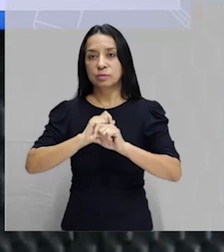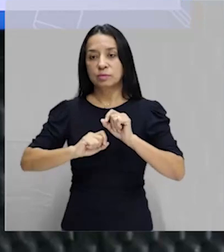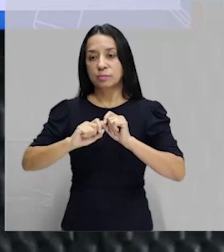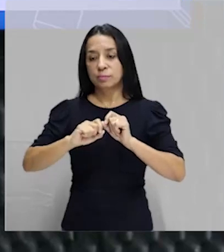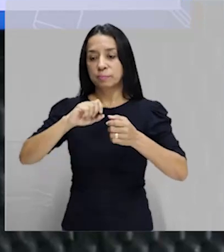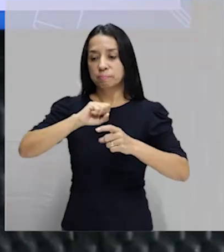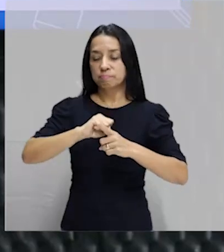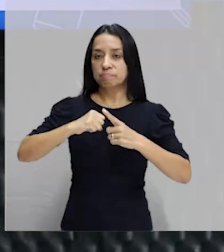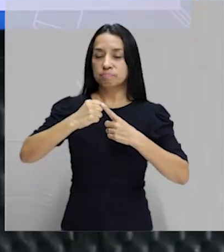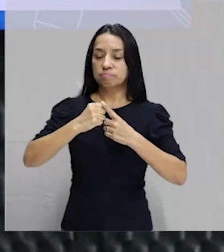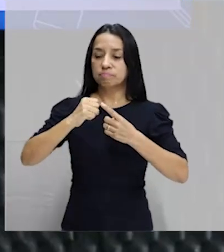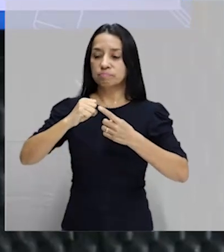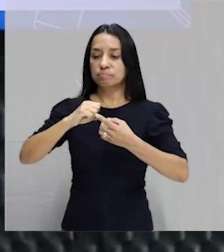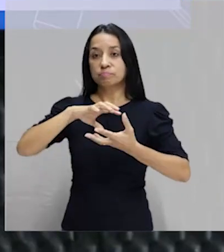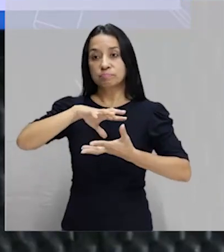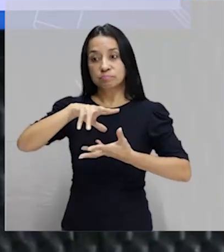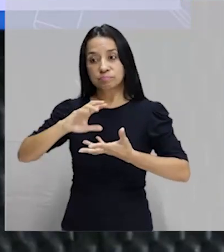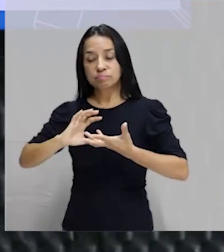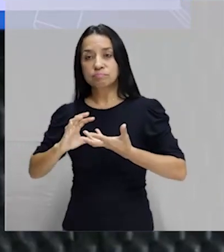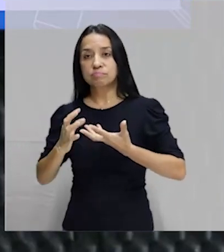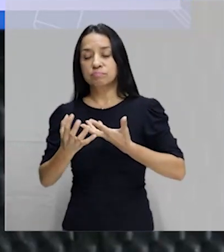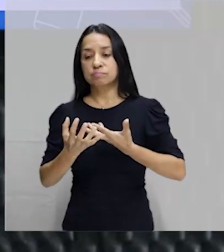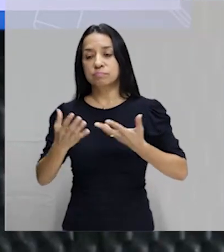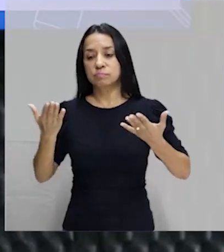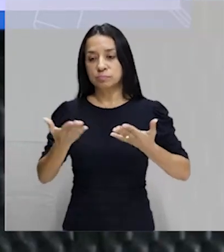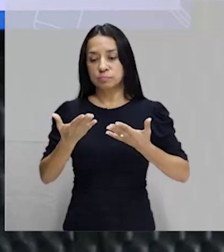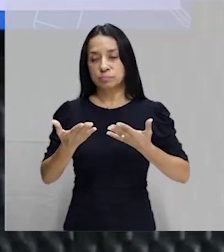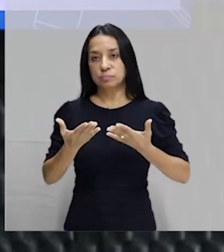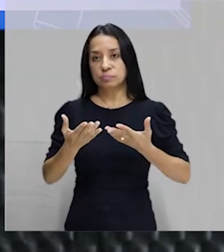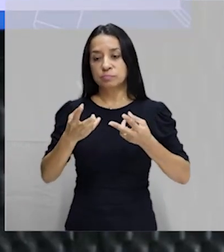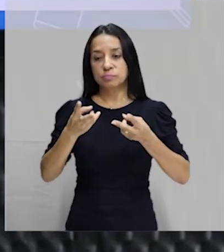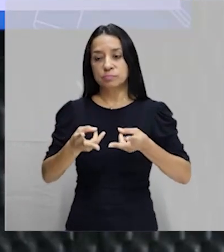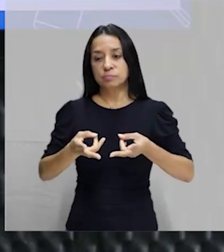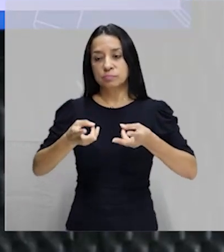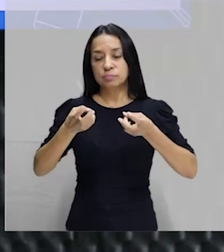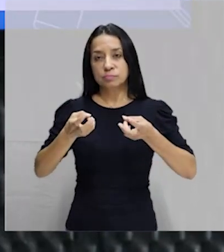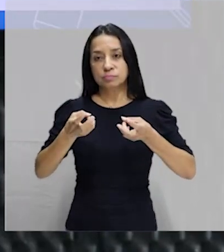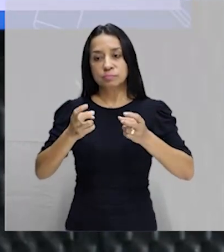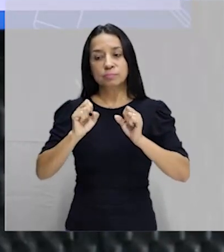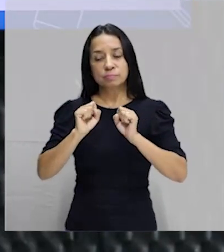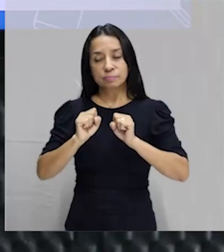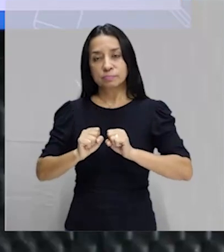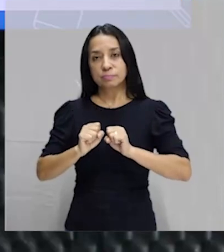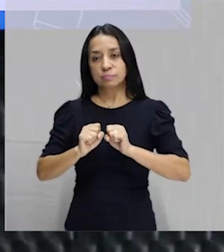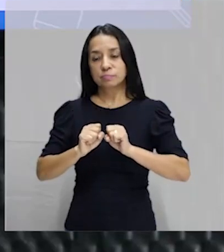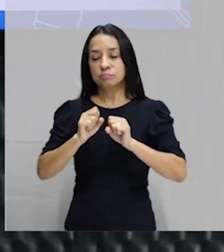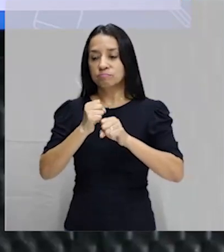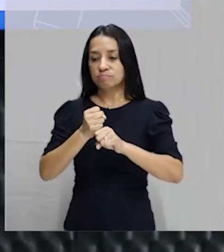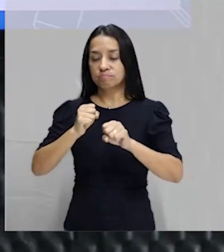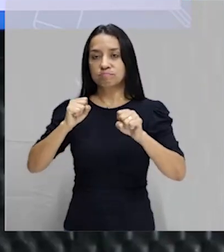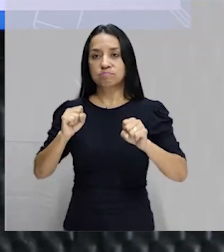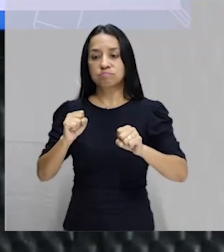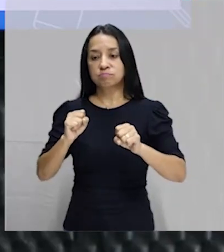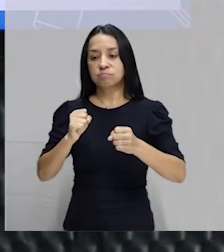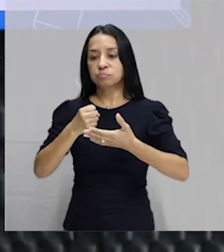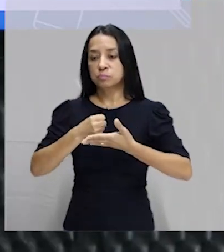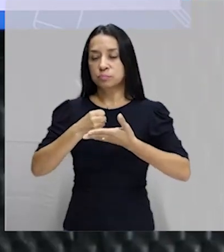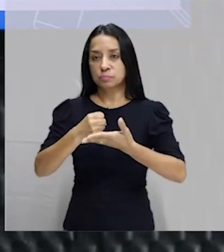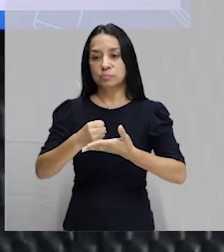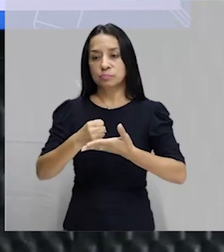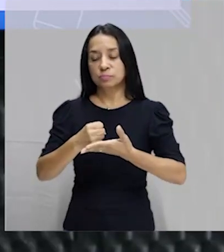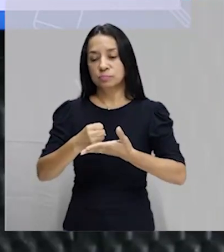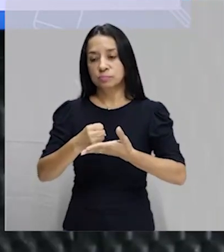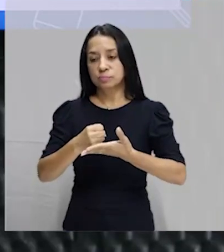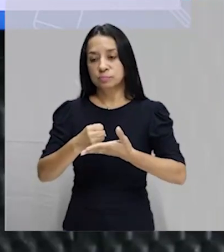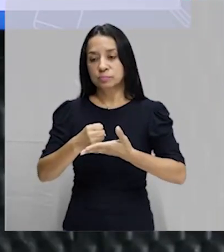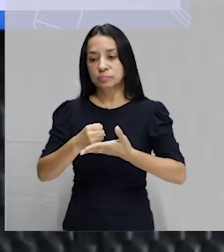ocidentais atuais. Podemos observar que uma das grandes contribuições deixadas pelos helenos